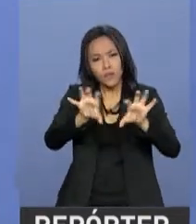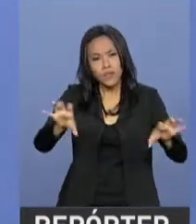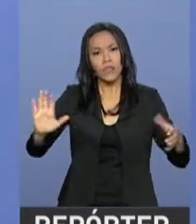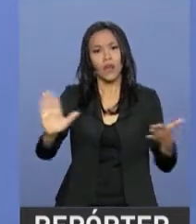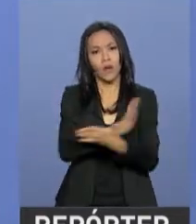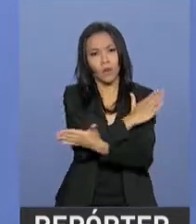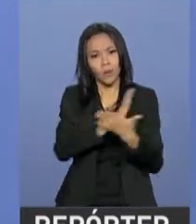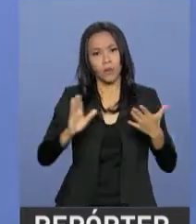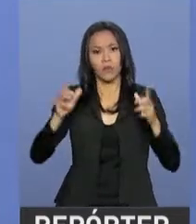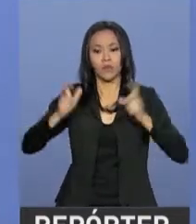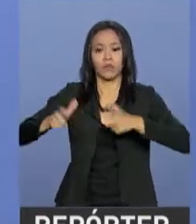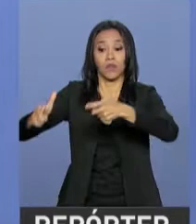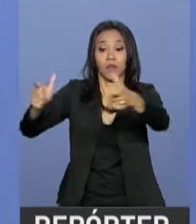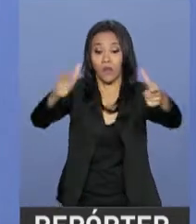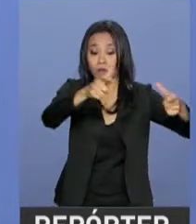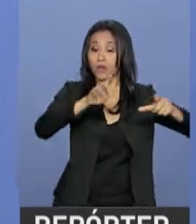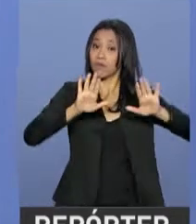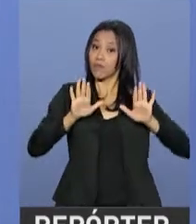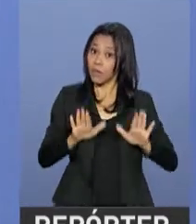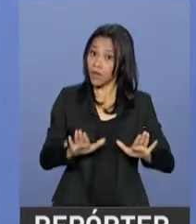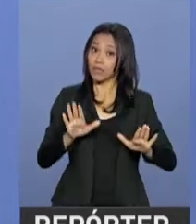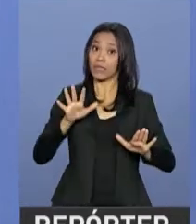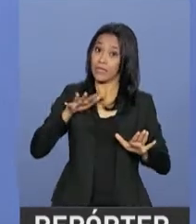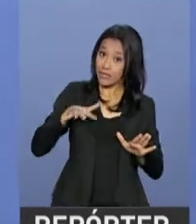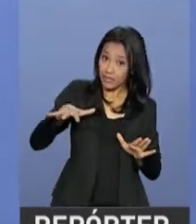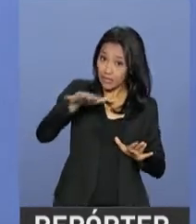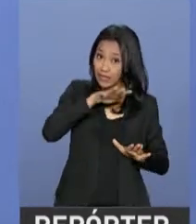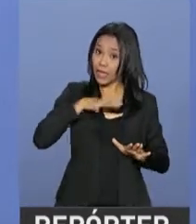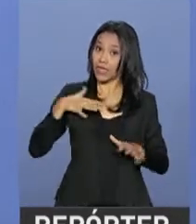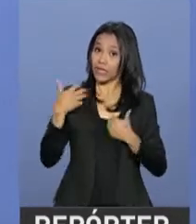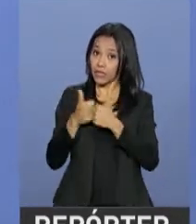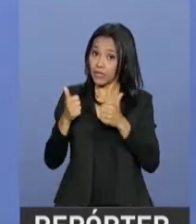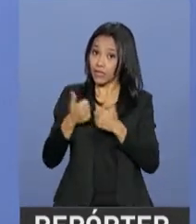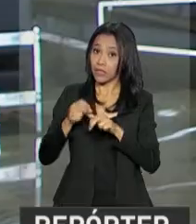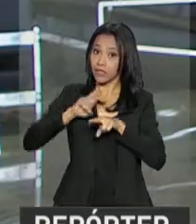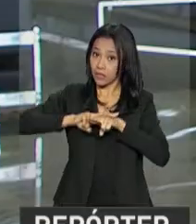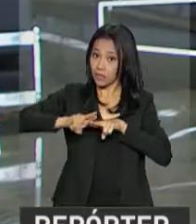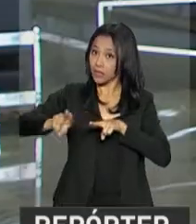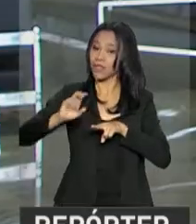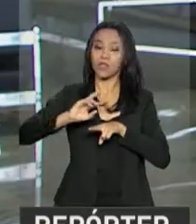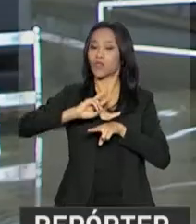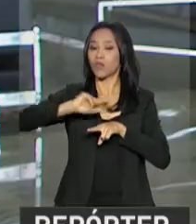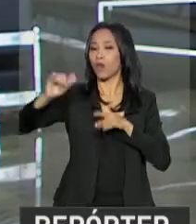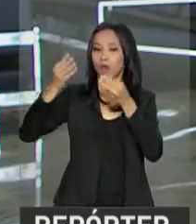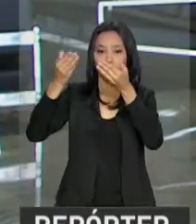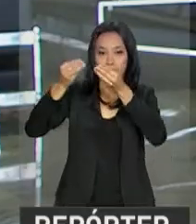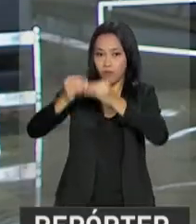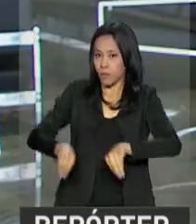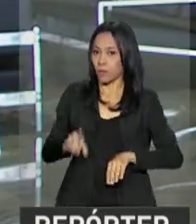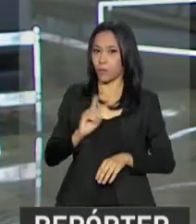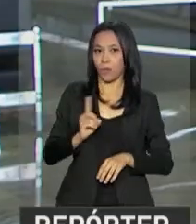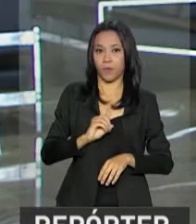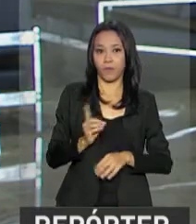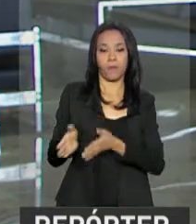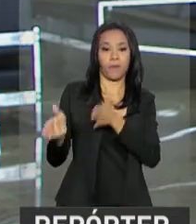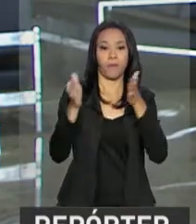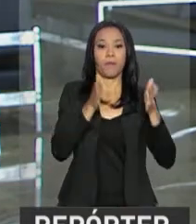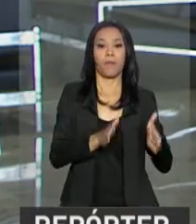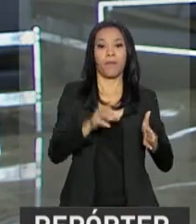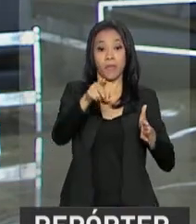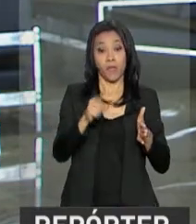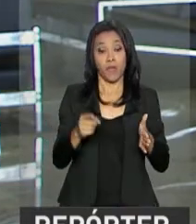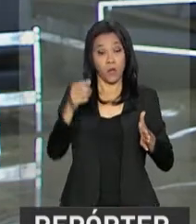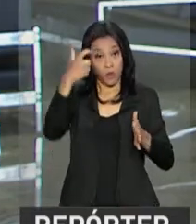atinge neste momento o o setor de transporte o ministro chefe da casa civil eliseu padilha